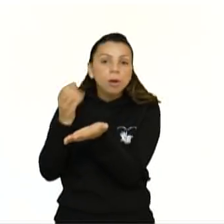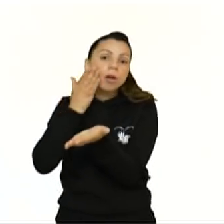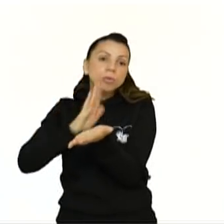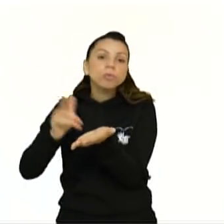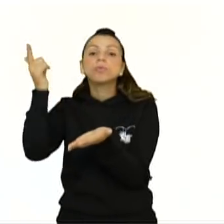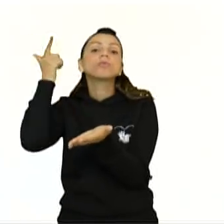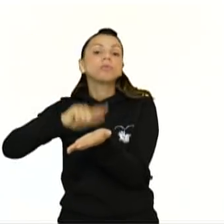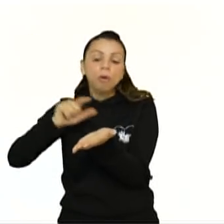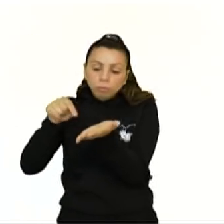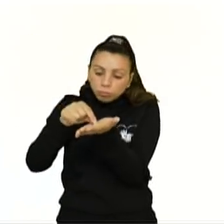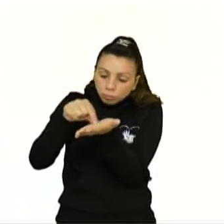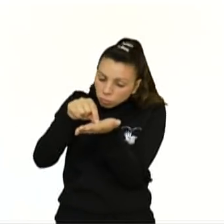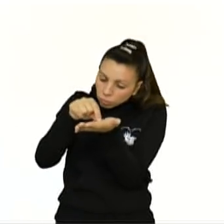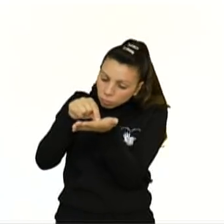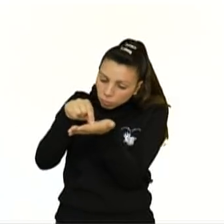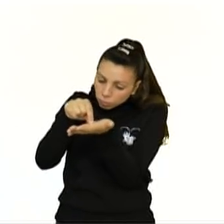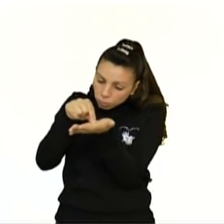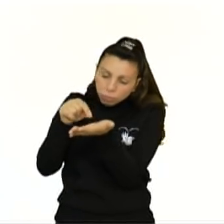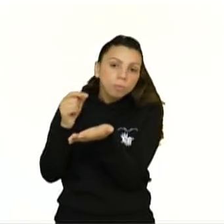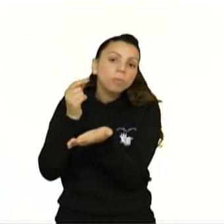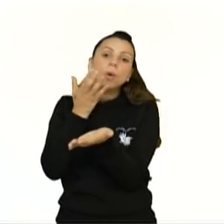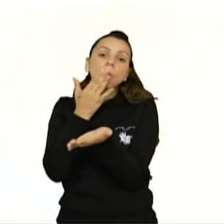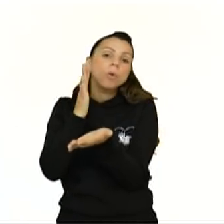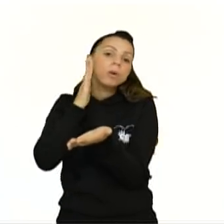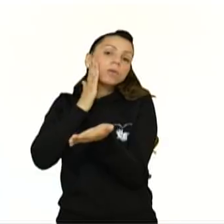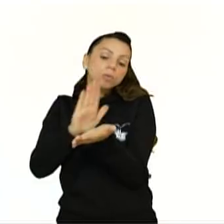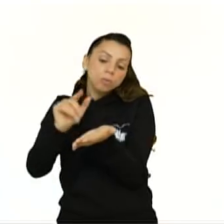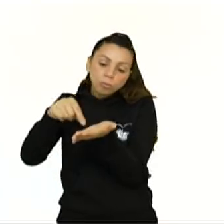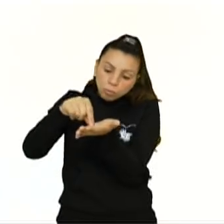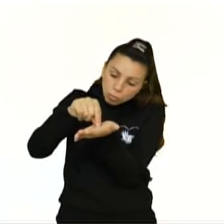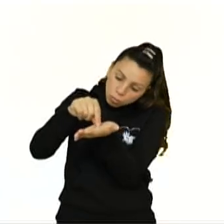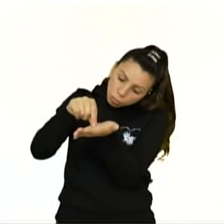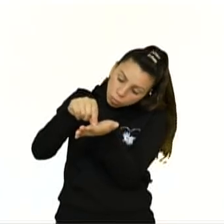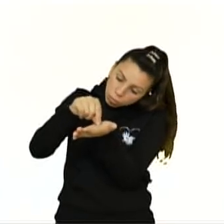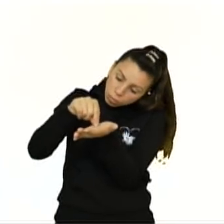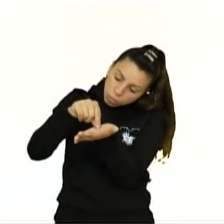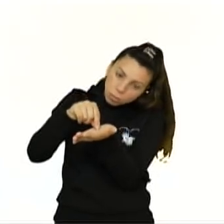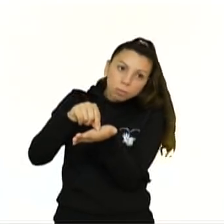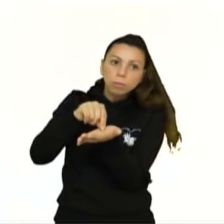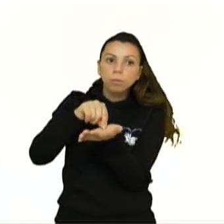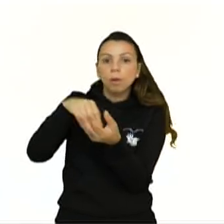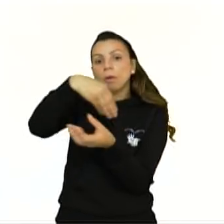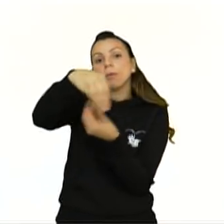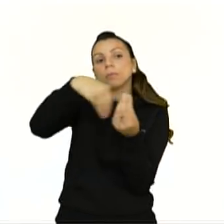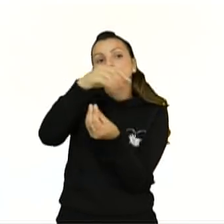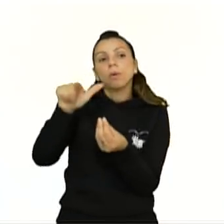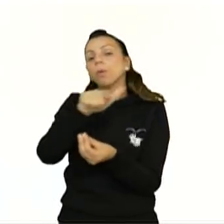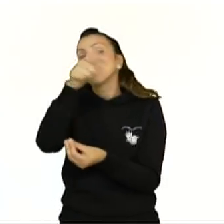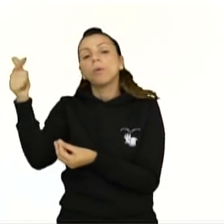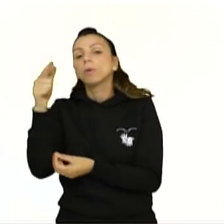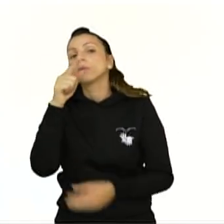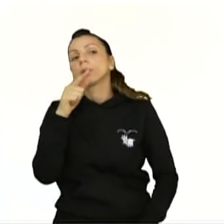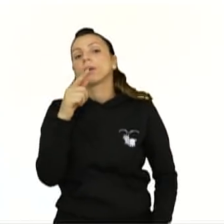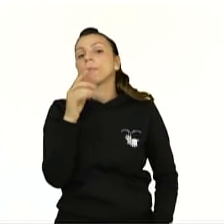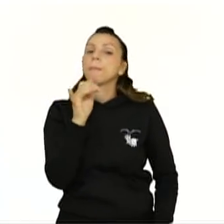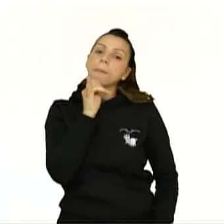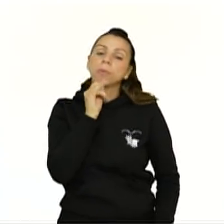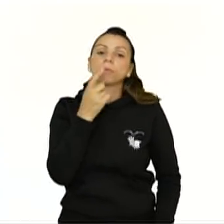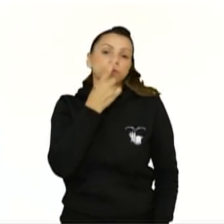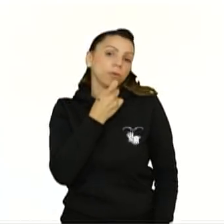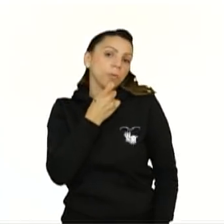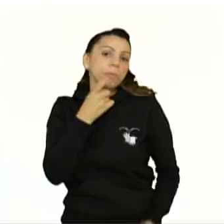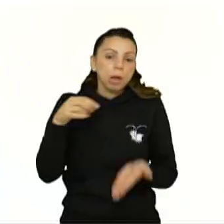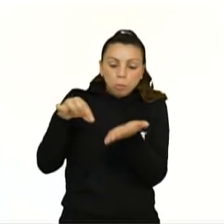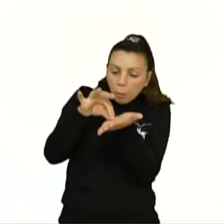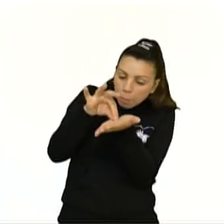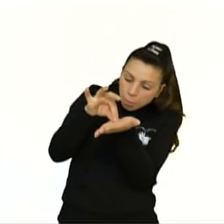né? E ao usar esse azul, eu posso agora, então, depois que eu terminar, eu posso misturar então com uma outra cor, por exemplo, o vermelho. E aí